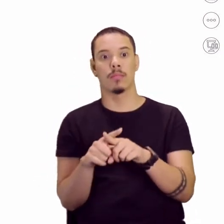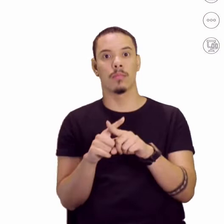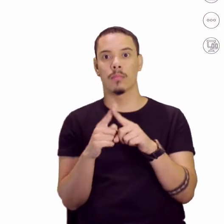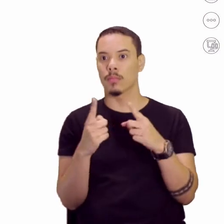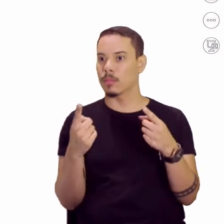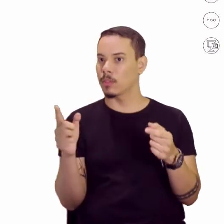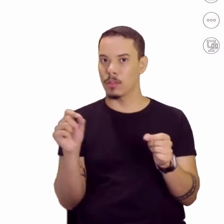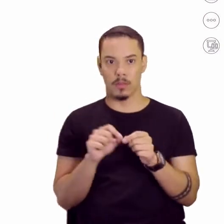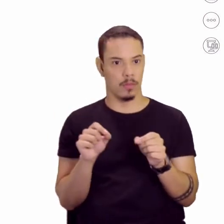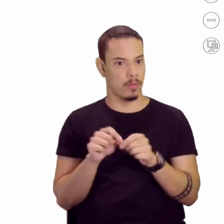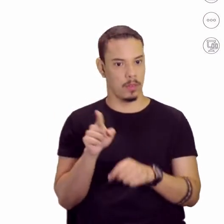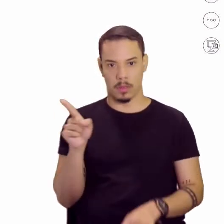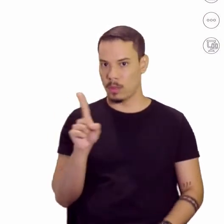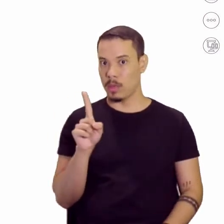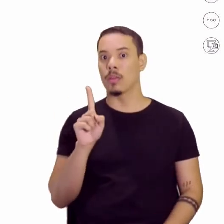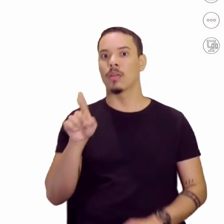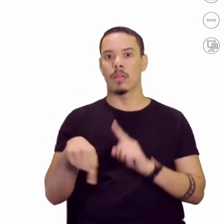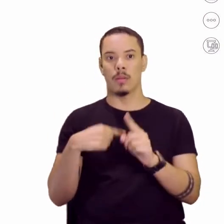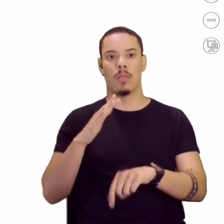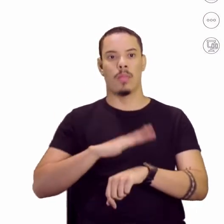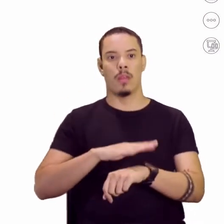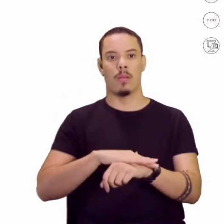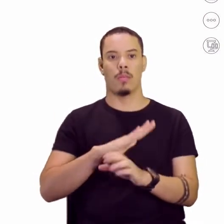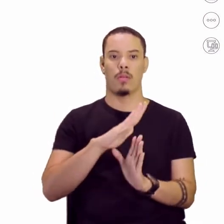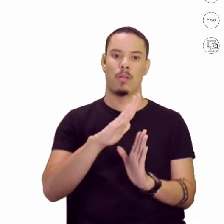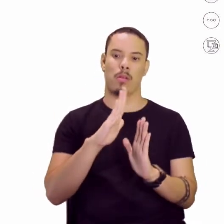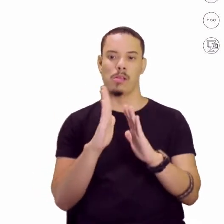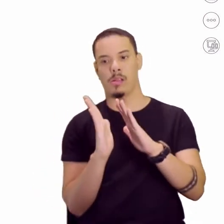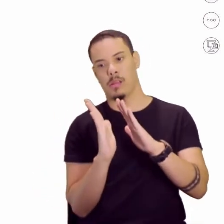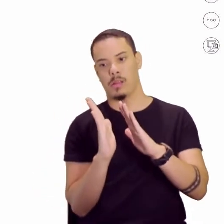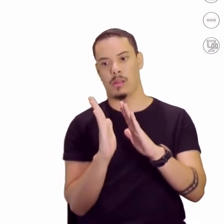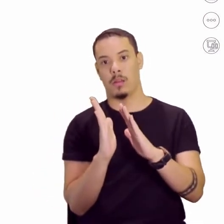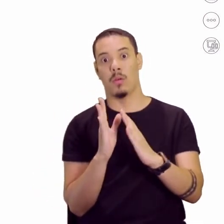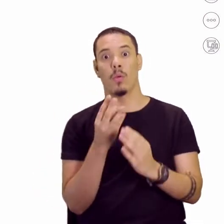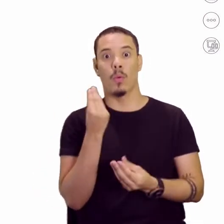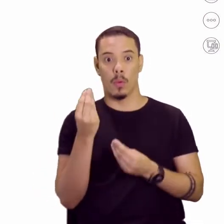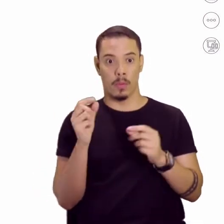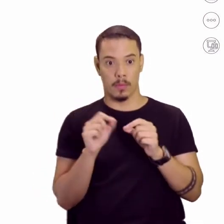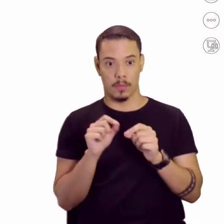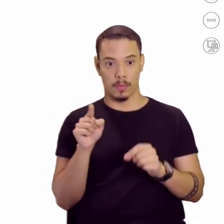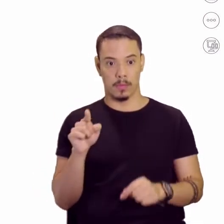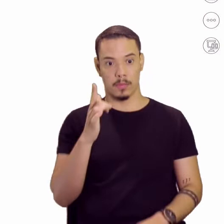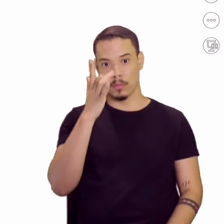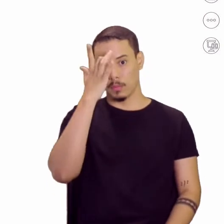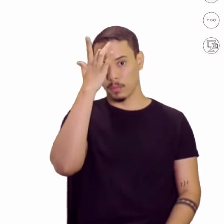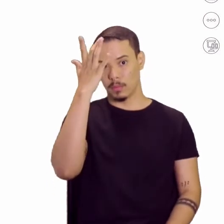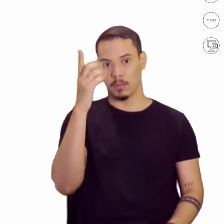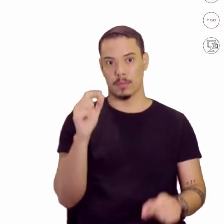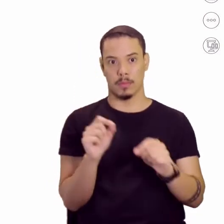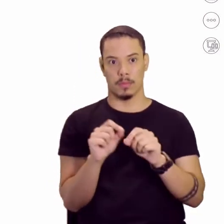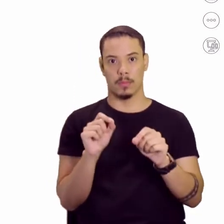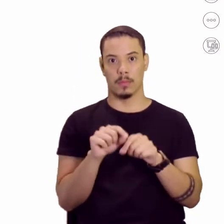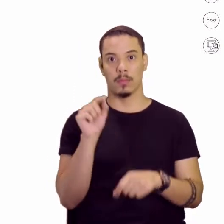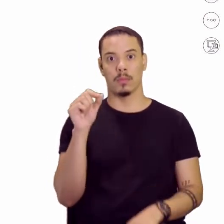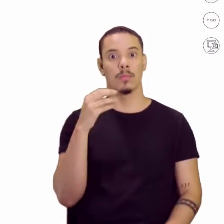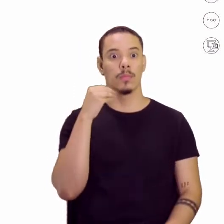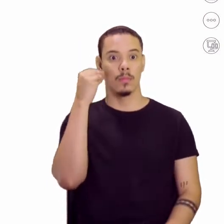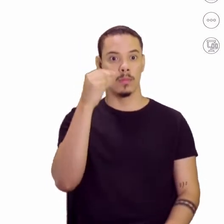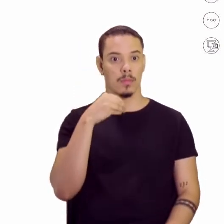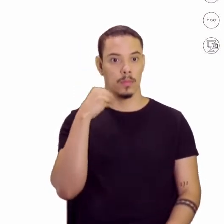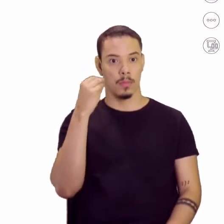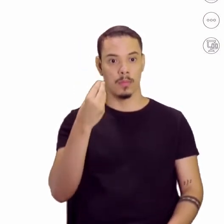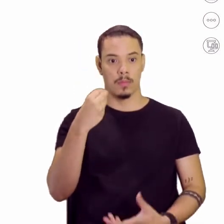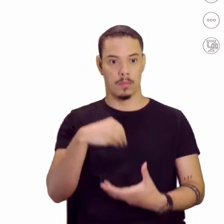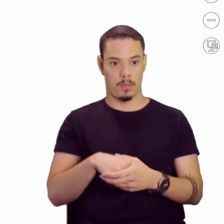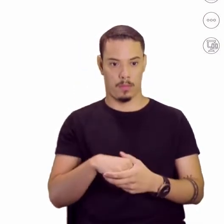Ela não foi feita inclinada, ela pendeu com o tempo. Como ela era inclinada, aquela parte ficou fácil de fazer a experiência,